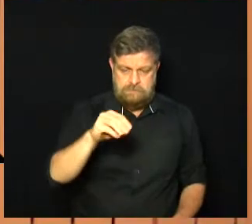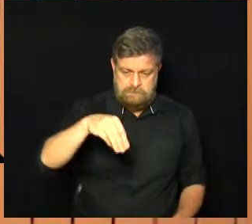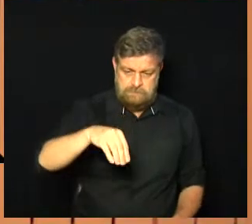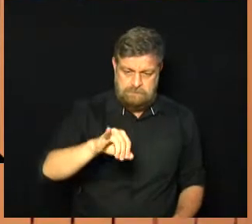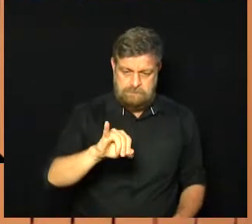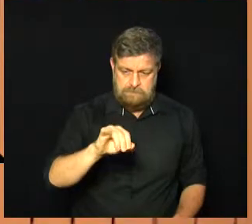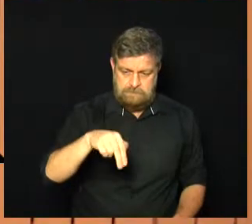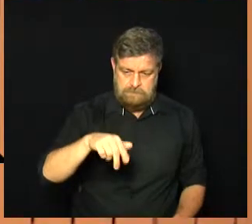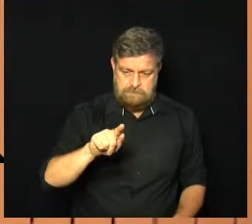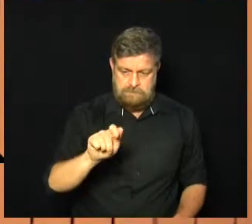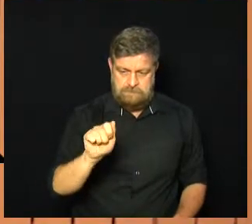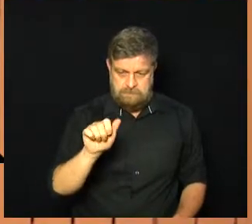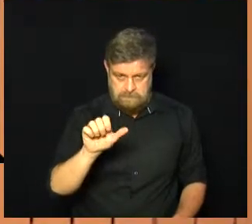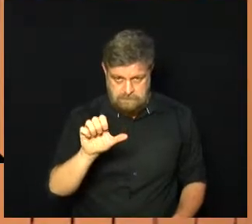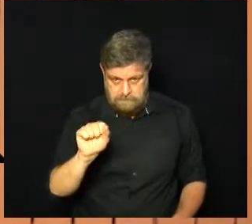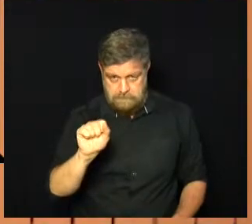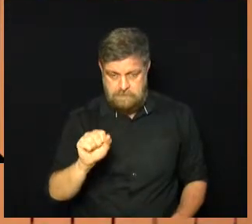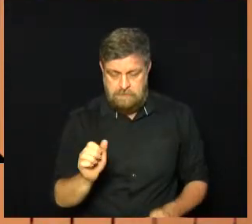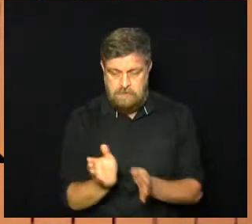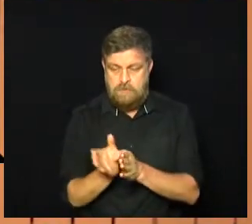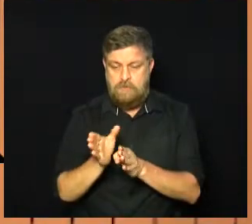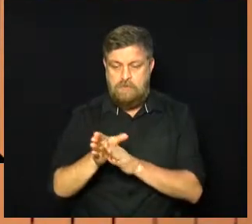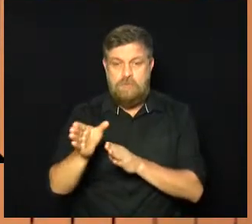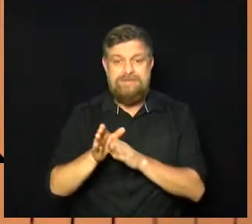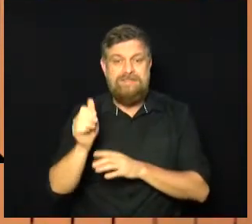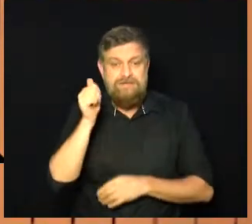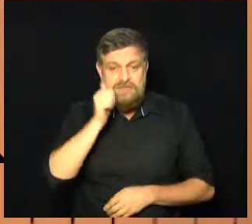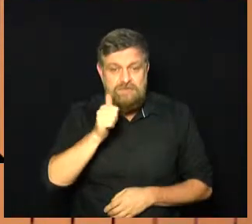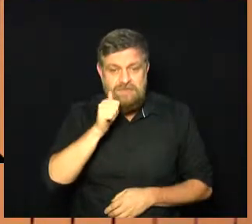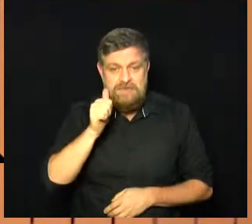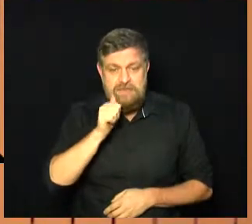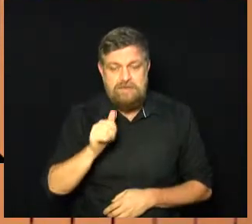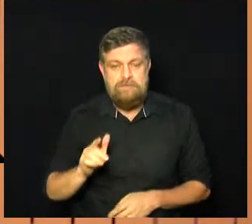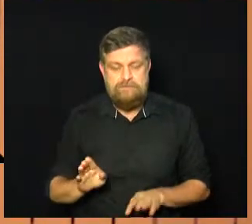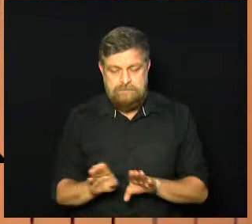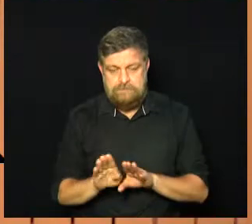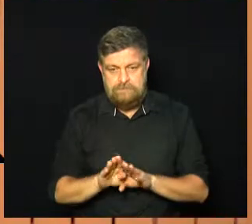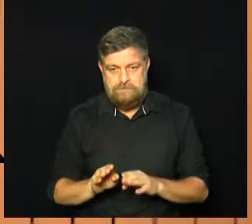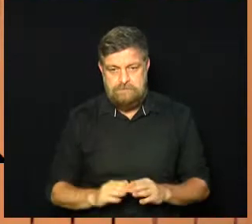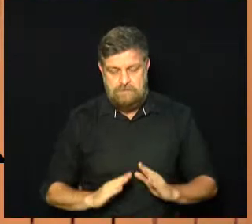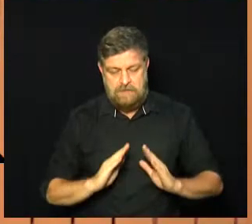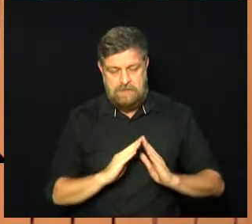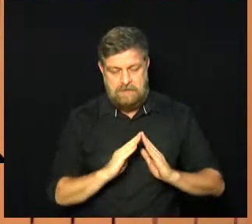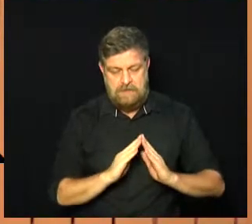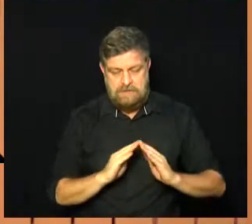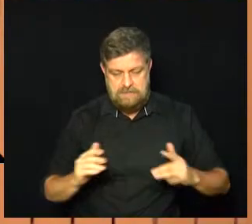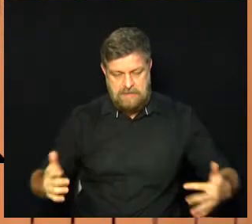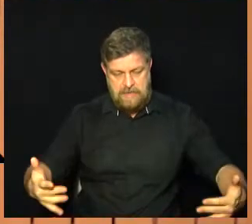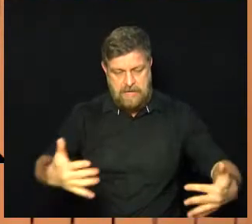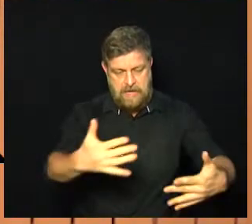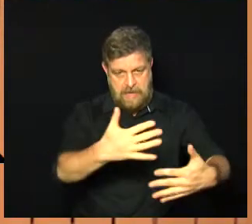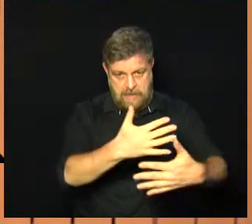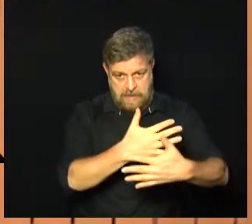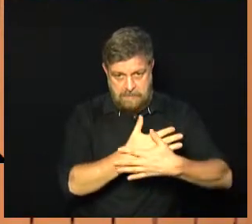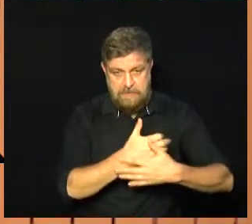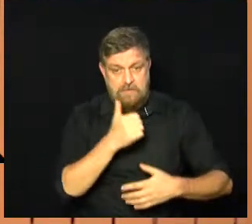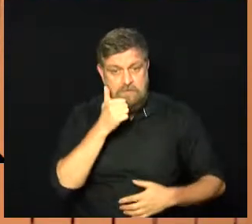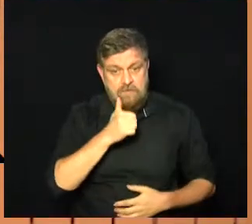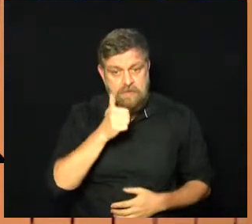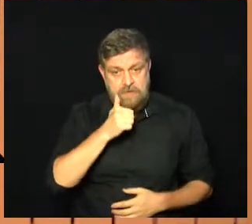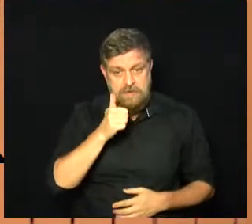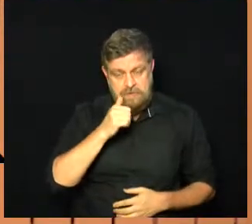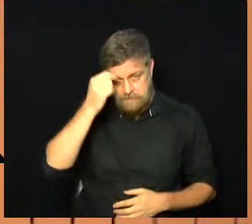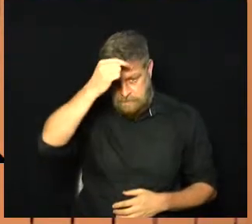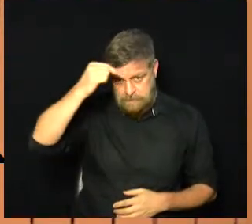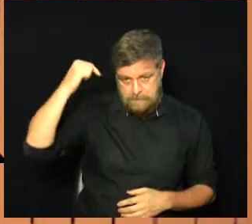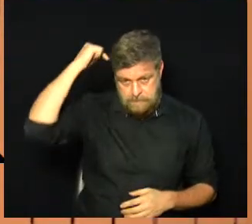Conselho Municipal de Direitos das Mulheres, Angélica Sartori, coordenadora do Abrigo Feminino Santa Clara, e a gente entendeu no mês